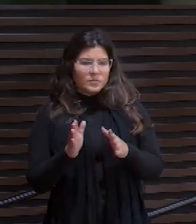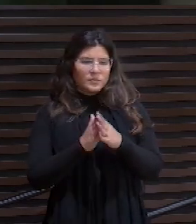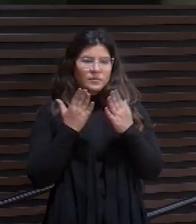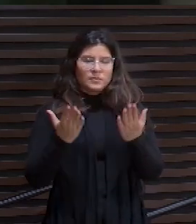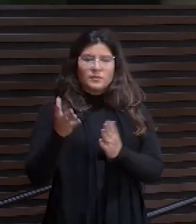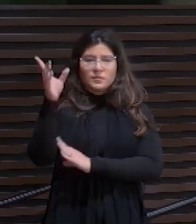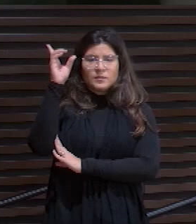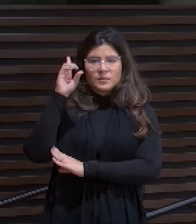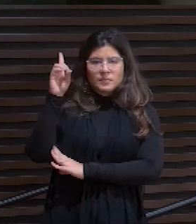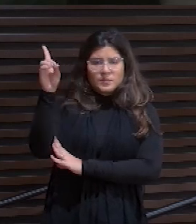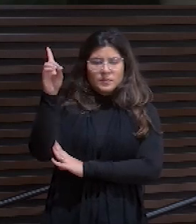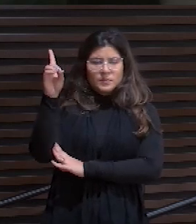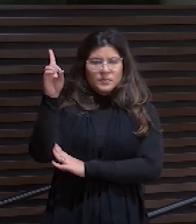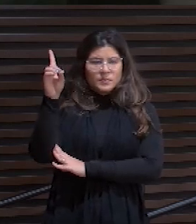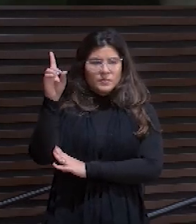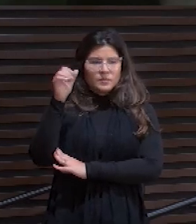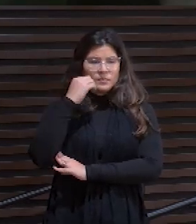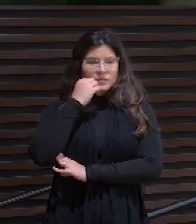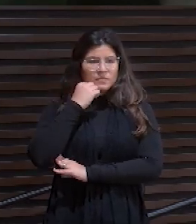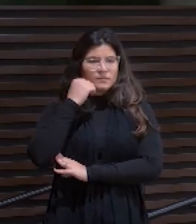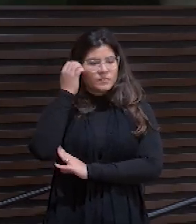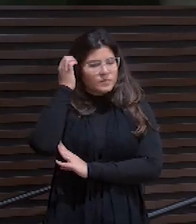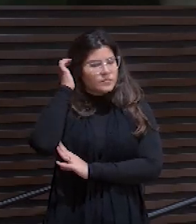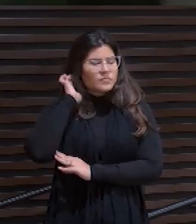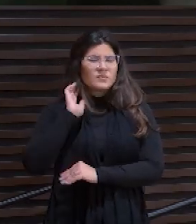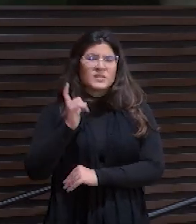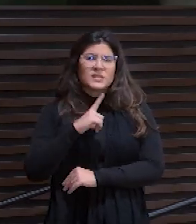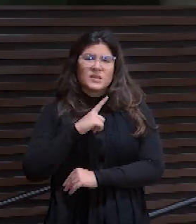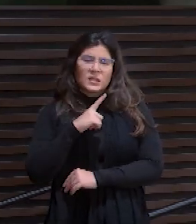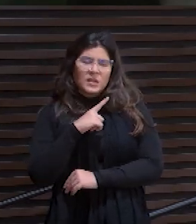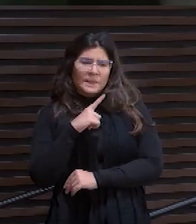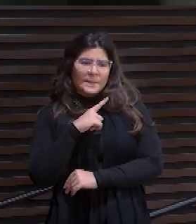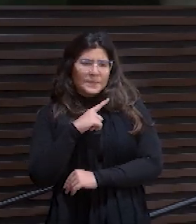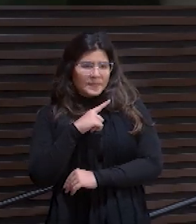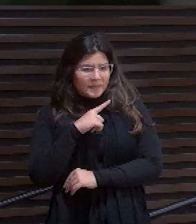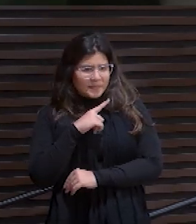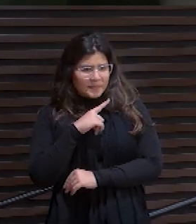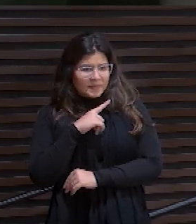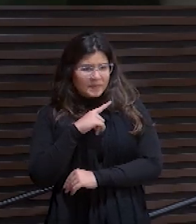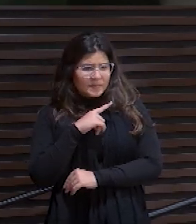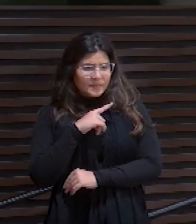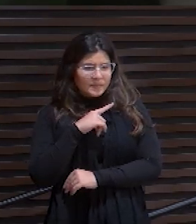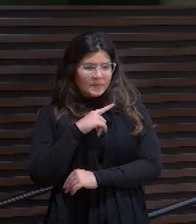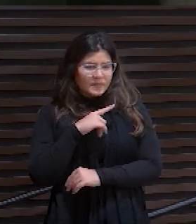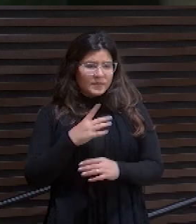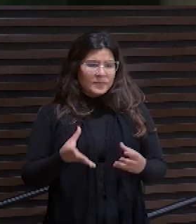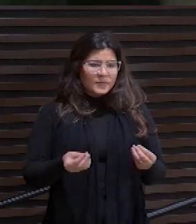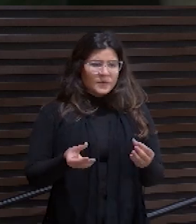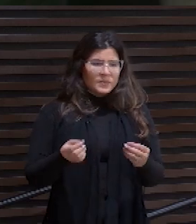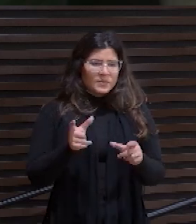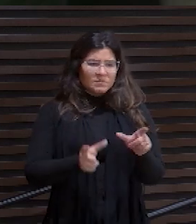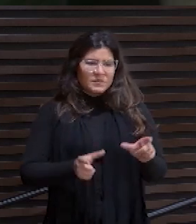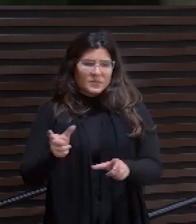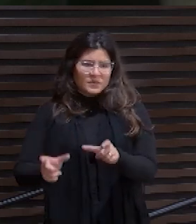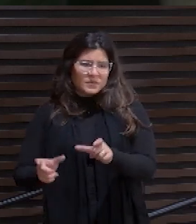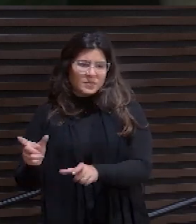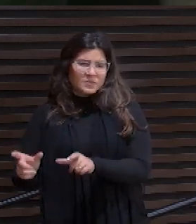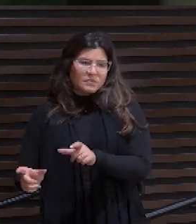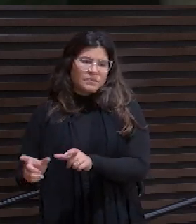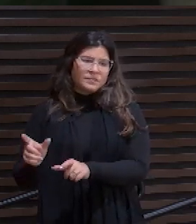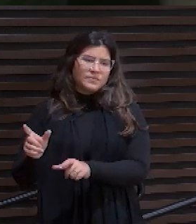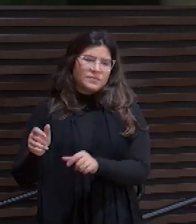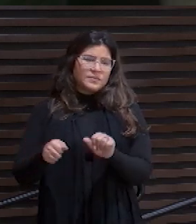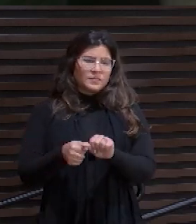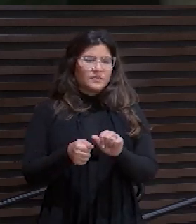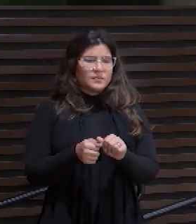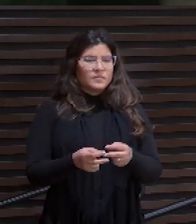dos abusos que nós vemos por aí. Tem tanto abuso em relação a isso nesse meio que nós, às vezes, temos um pouco de tabu em relação